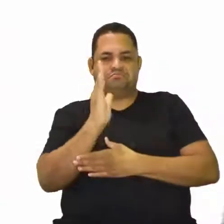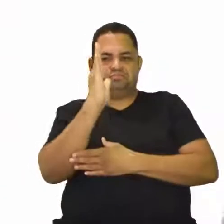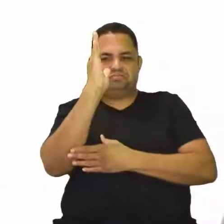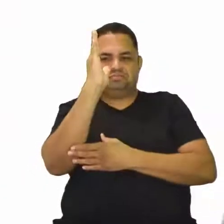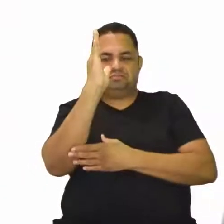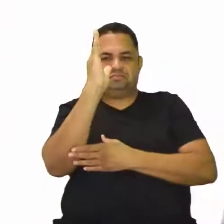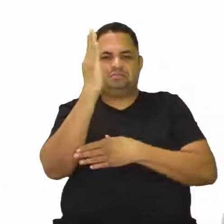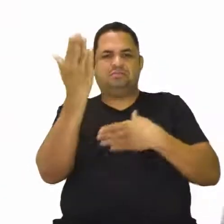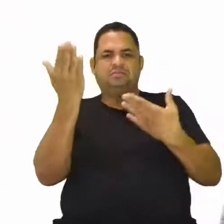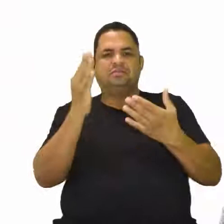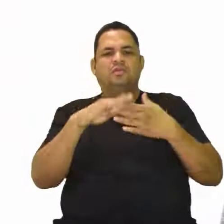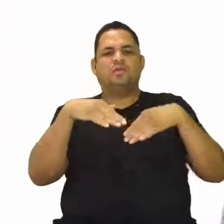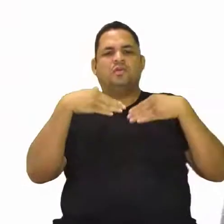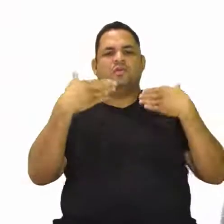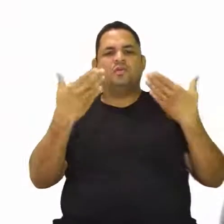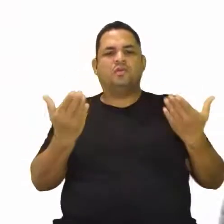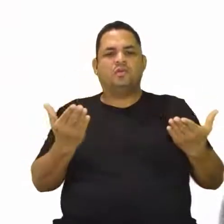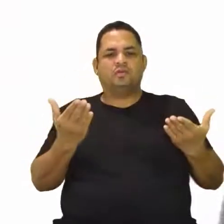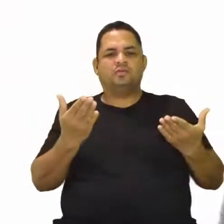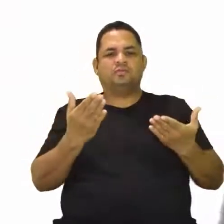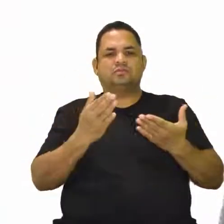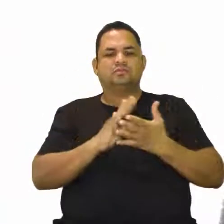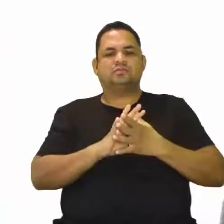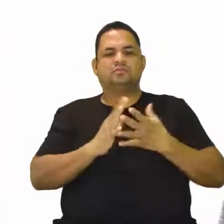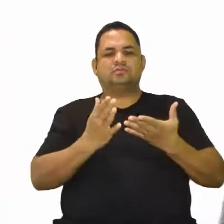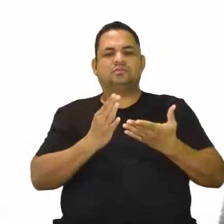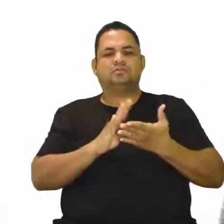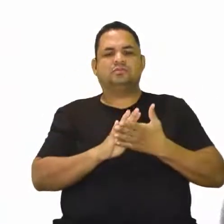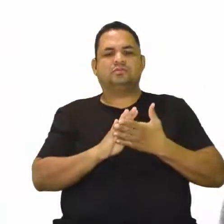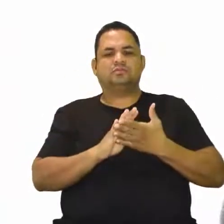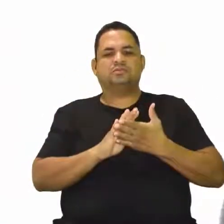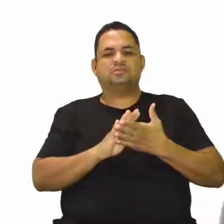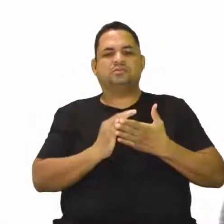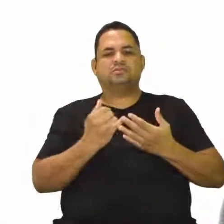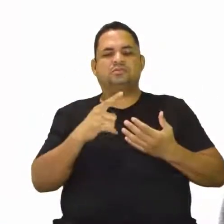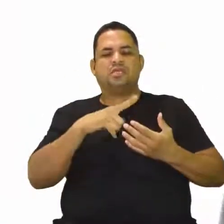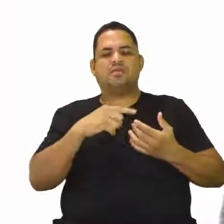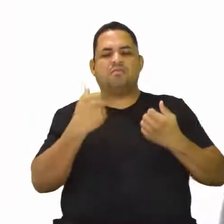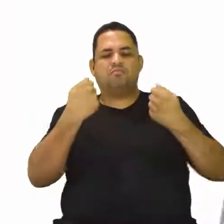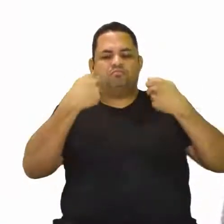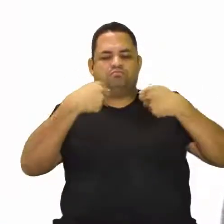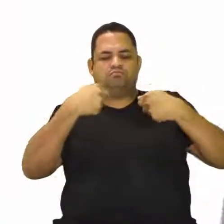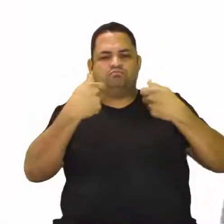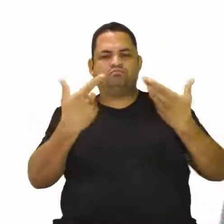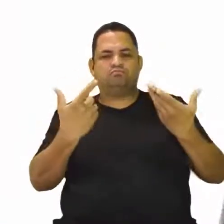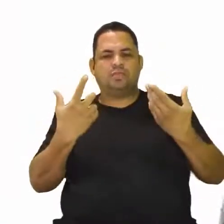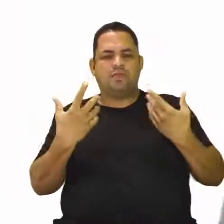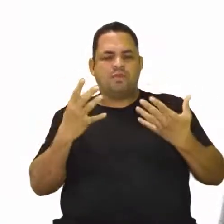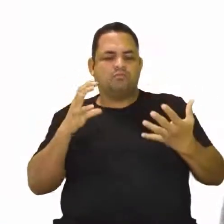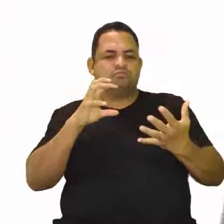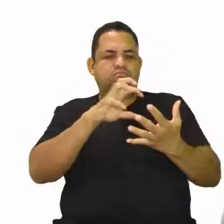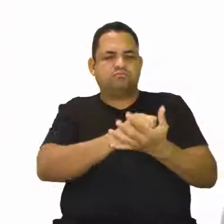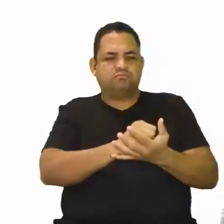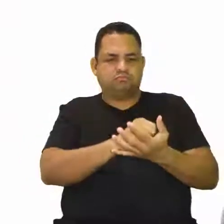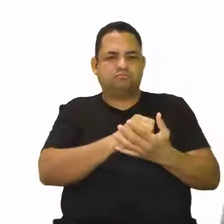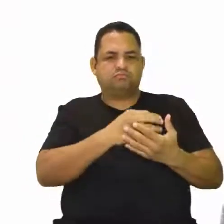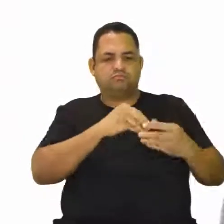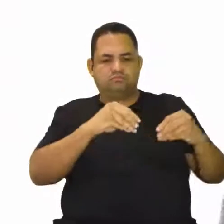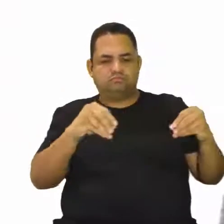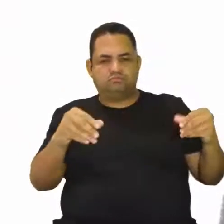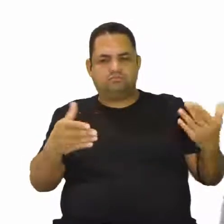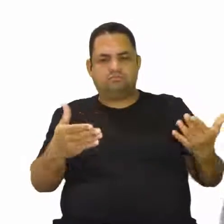é quando se toma posição do inimigo quando você conquiste o território